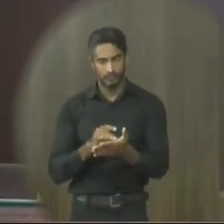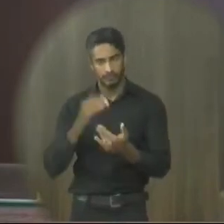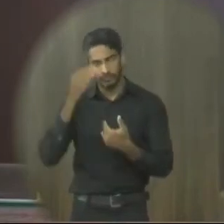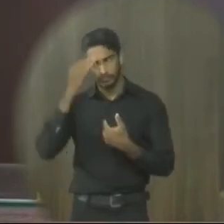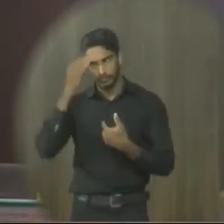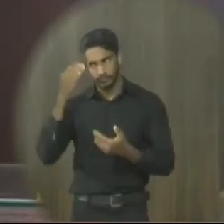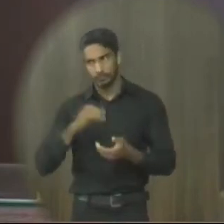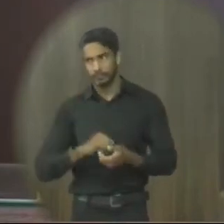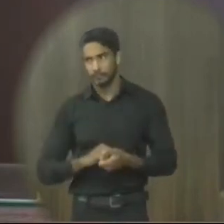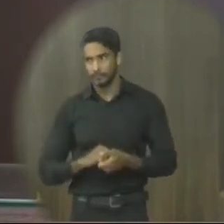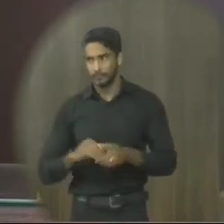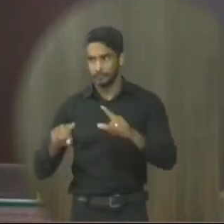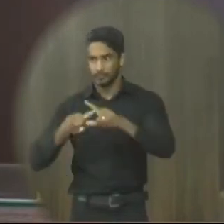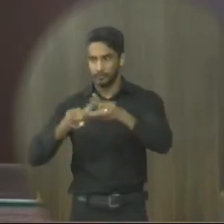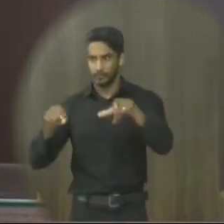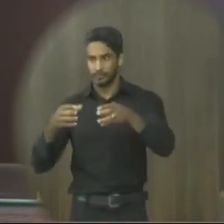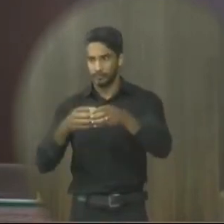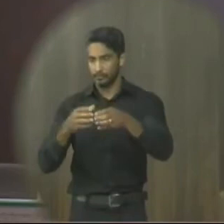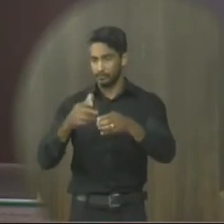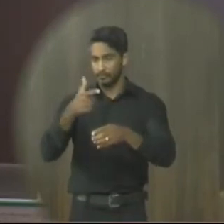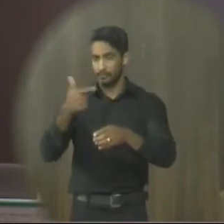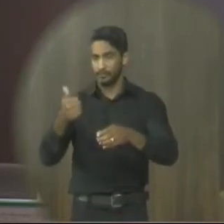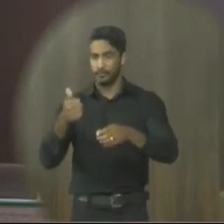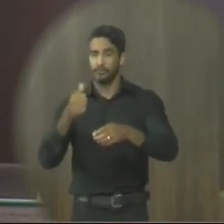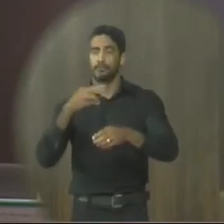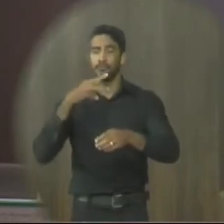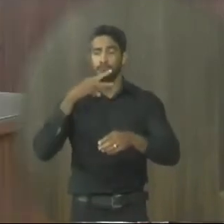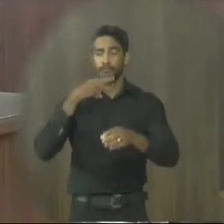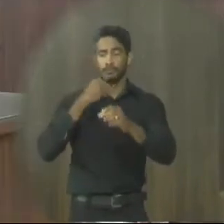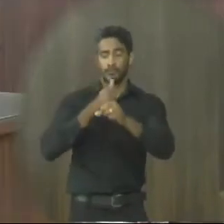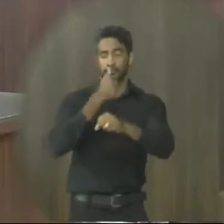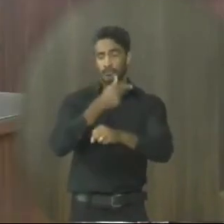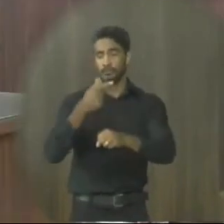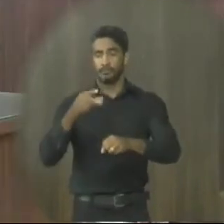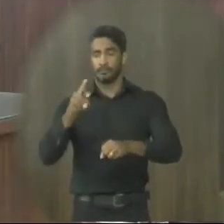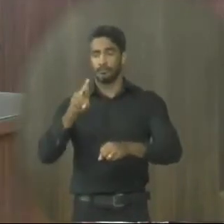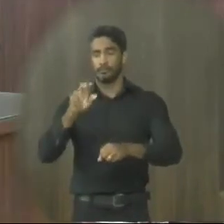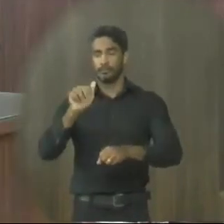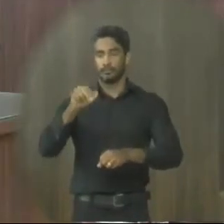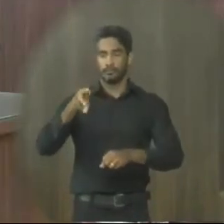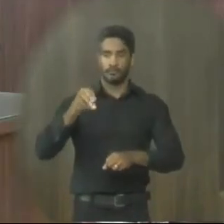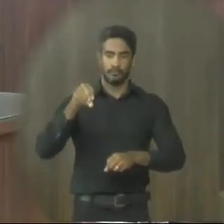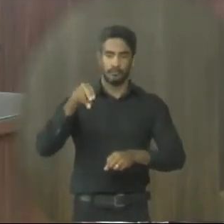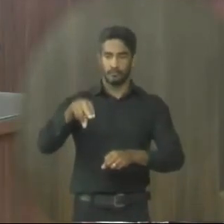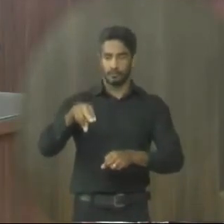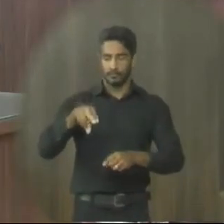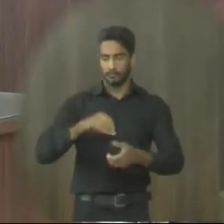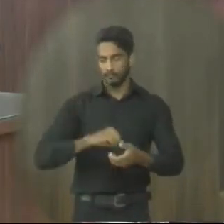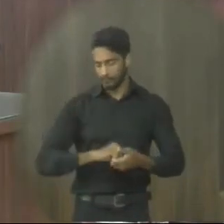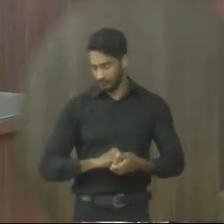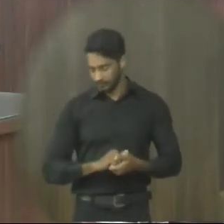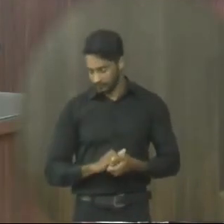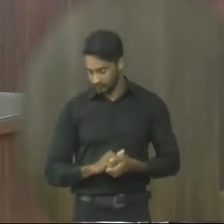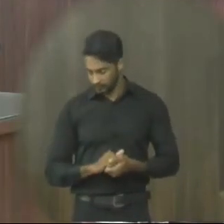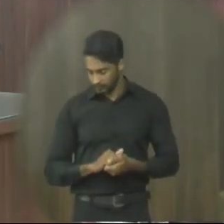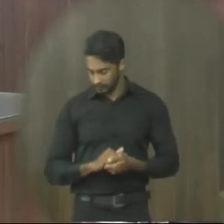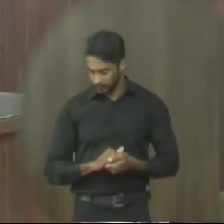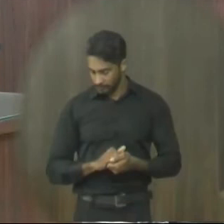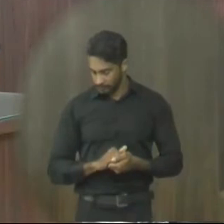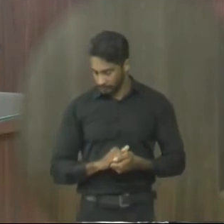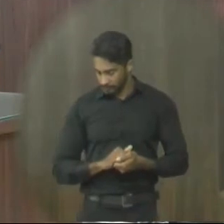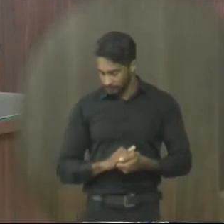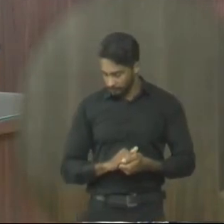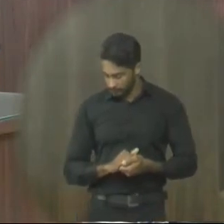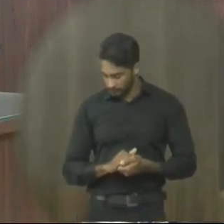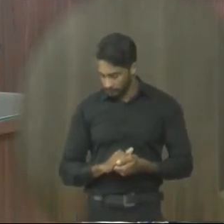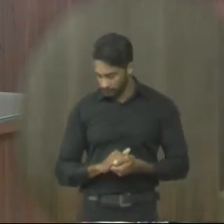agradeço. Sala de sessão, 21 de março de 2022, Ramon Alessandro Ramon Alexandre Araújo,